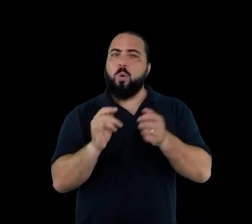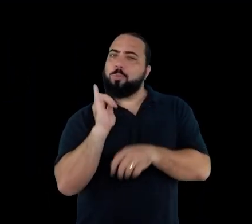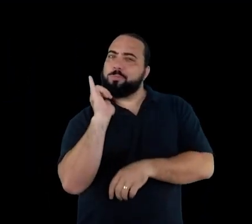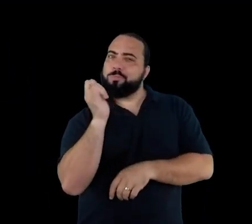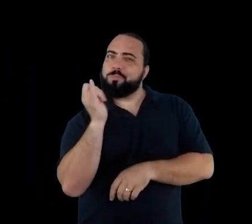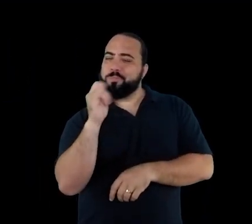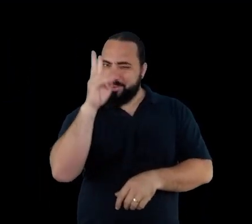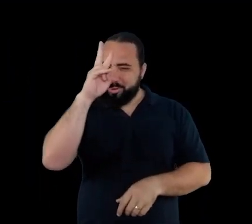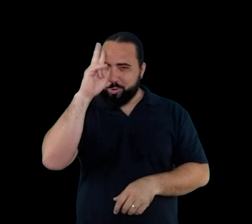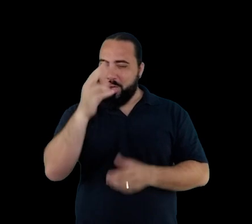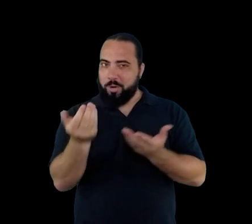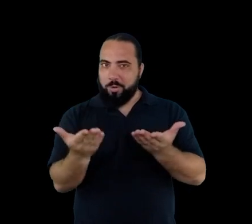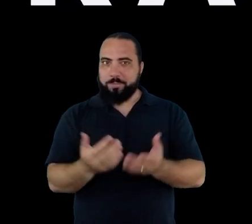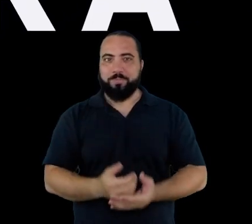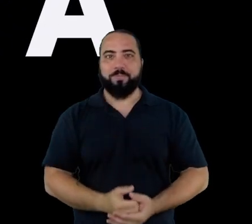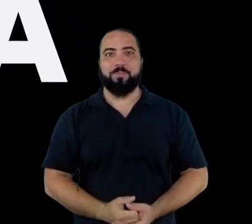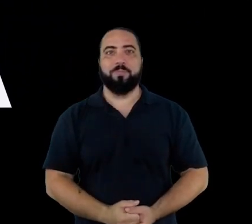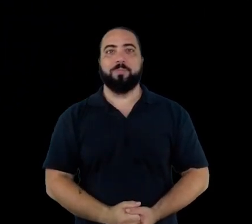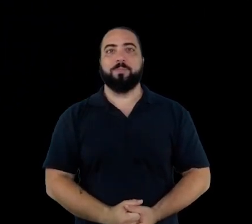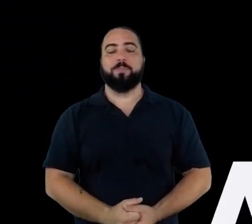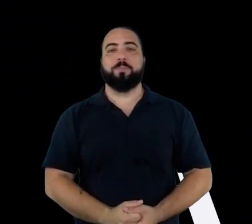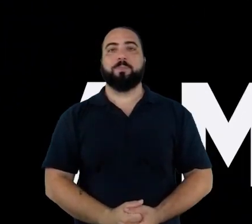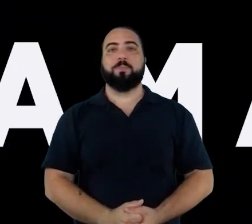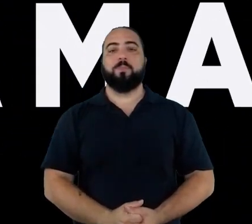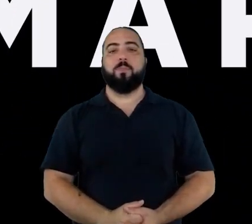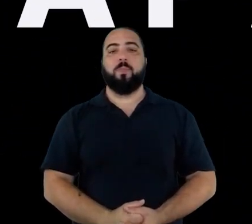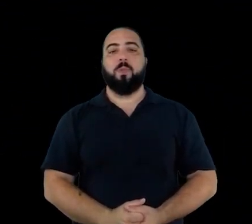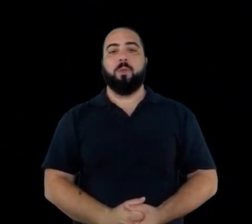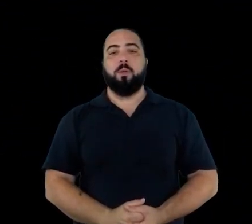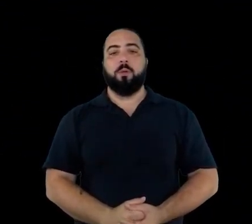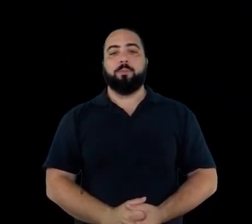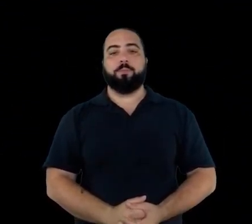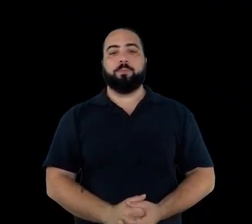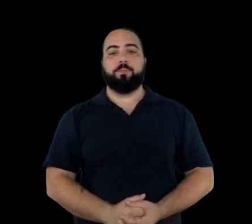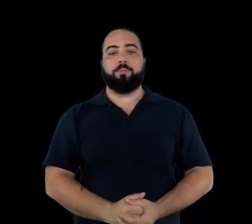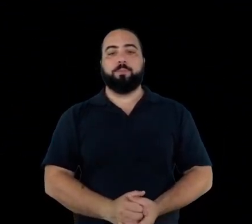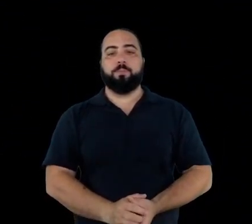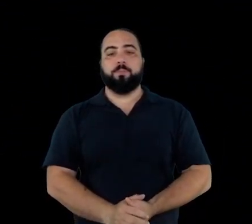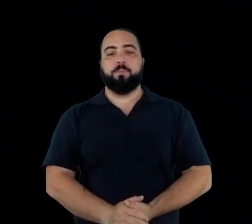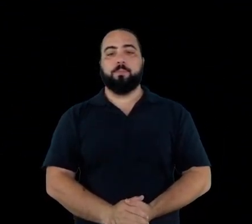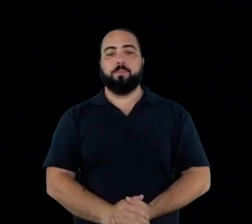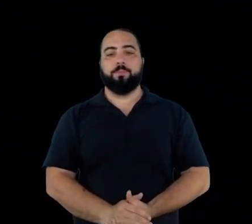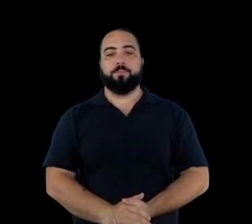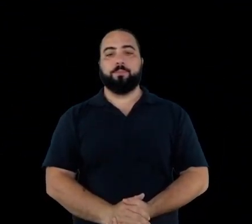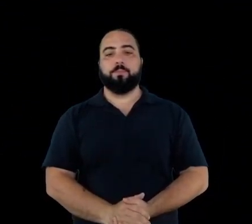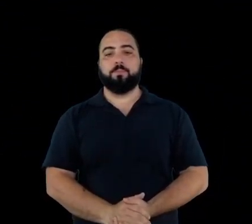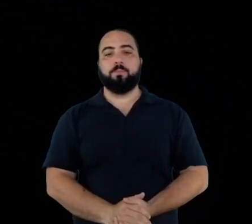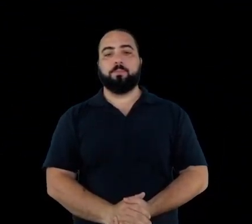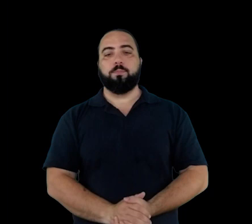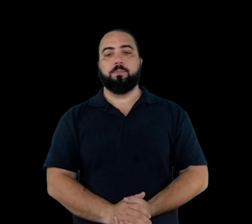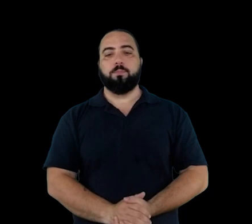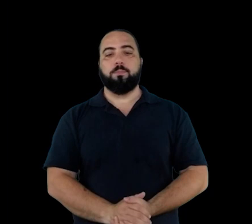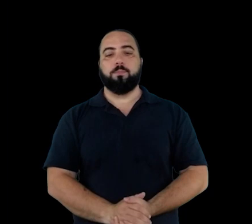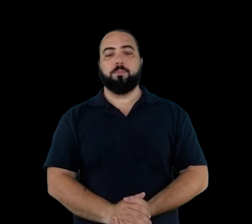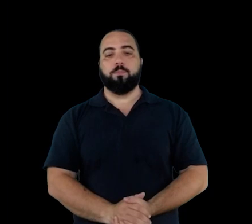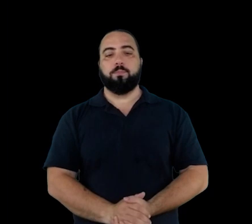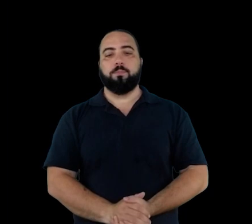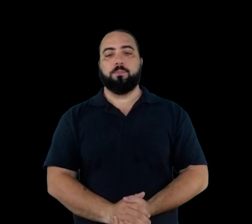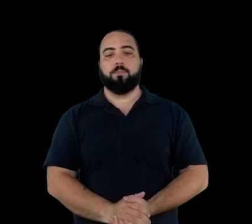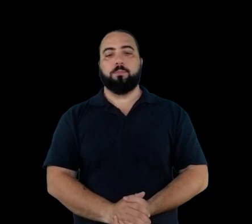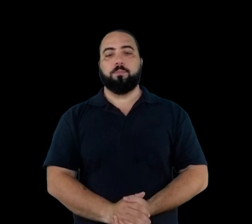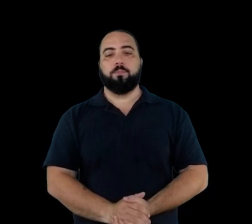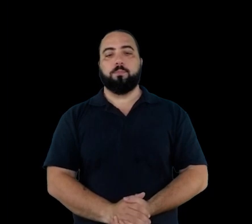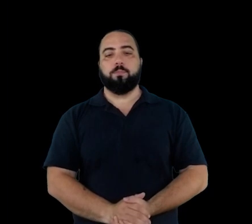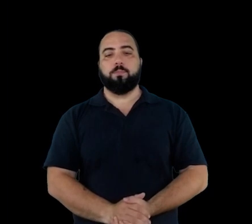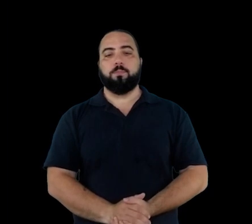queremos contar aqui sobre a forma de arte. Em letras brancas, nomes de origem indígena, entre eles Amapá e Mandioca. Em letras roxas,